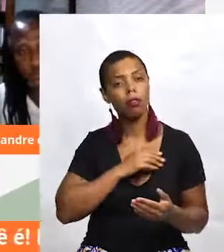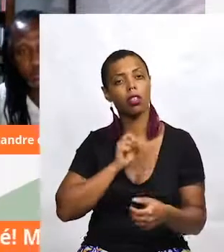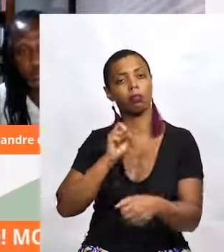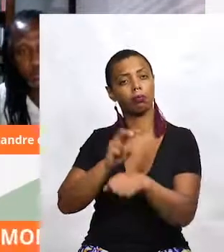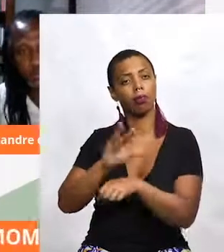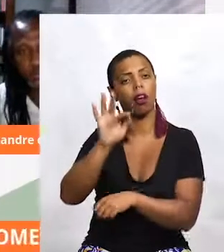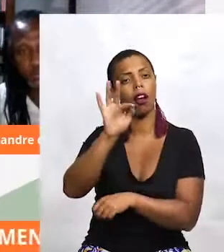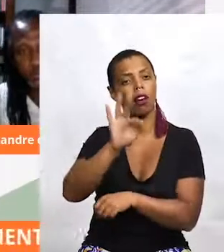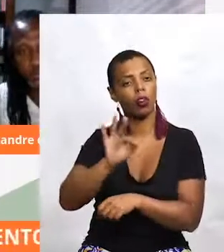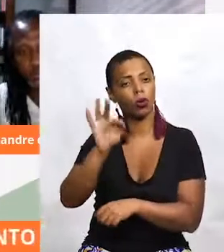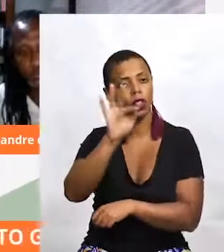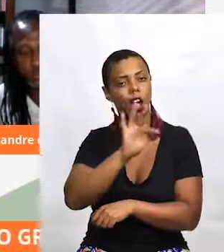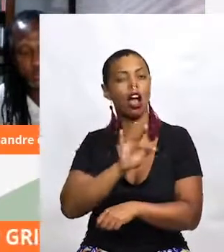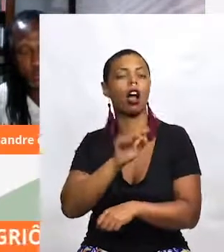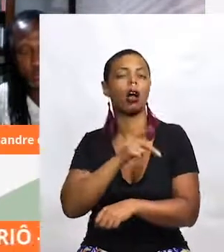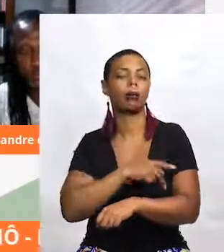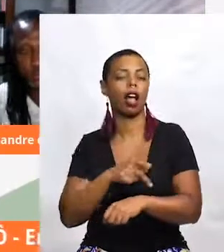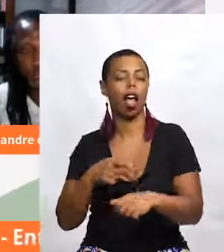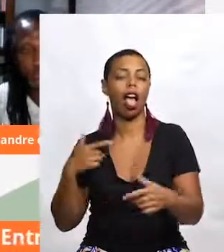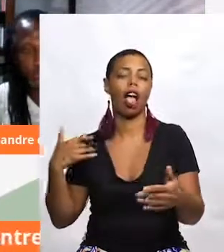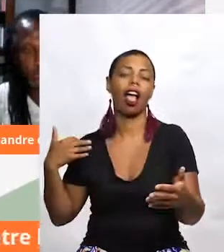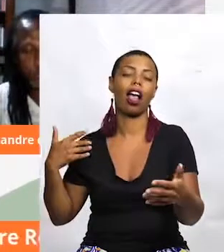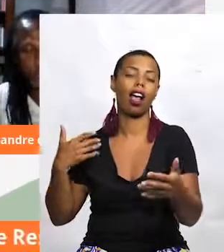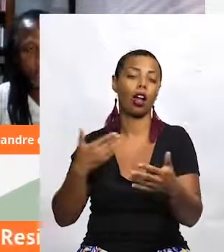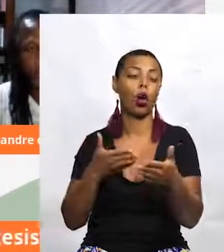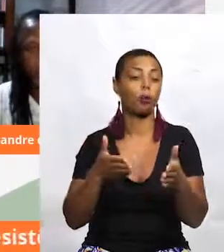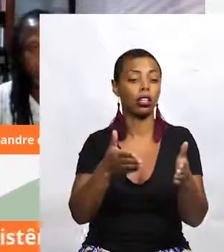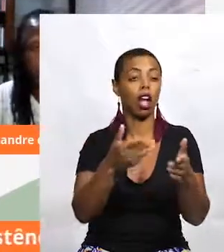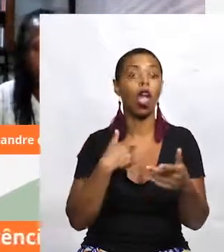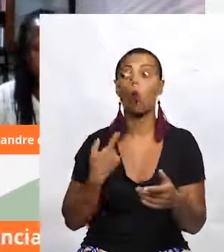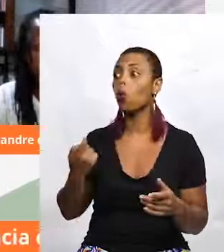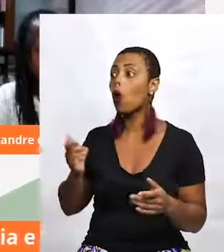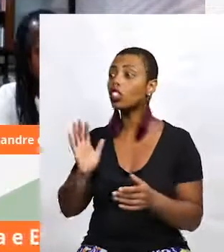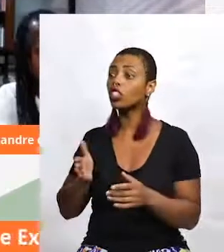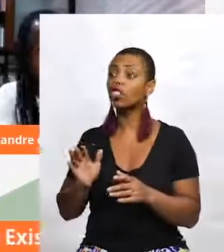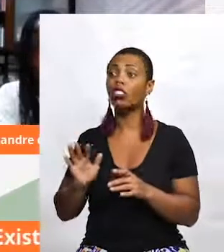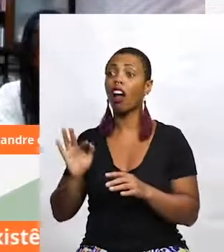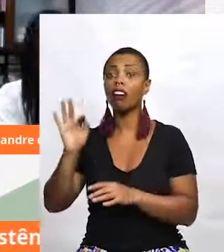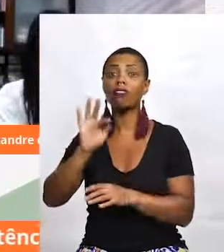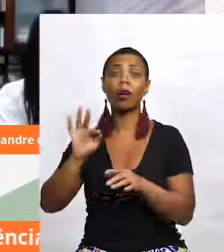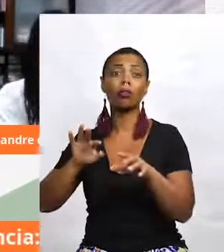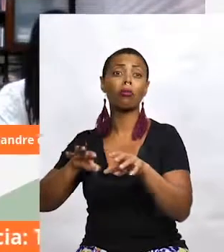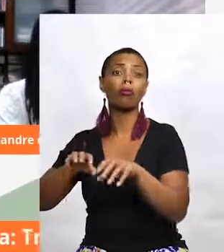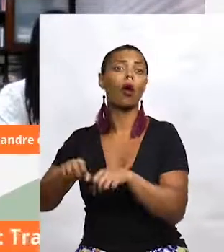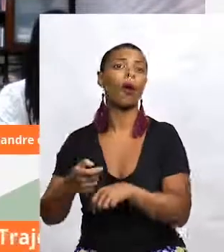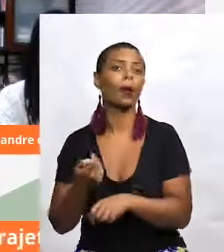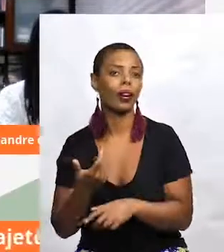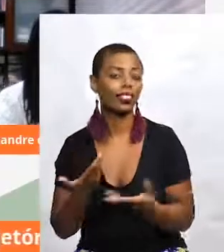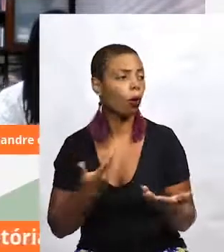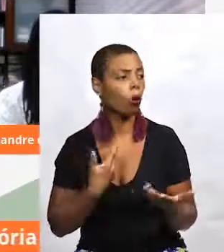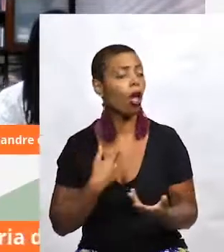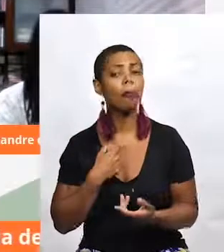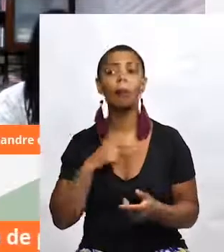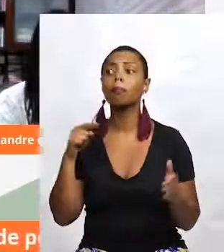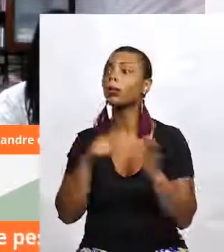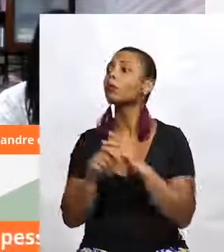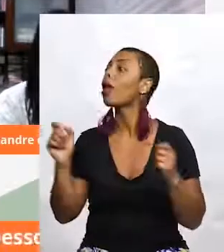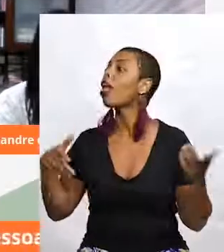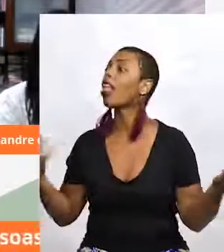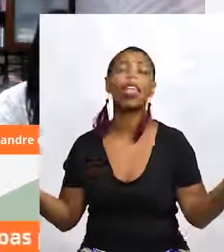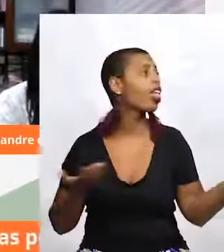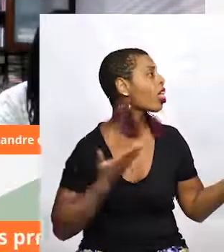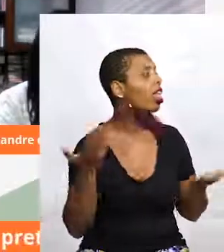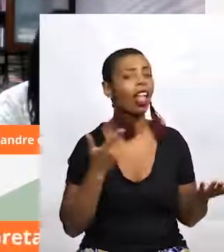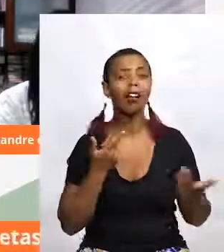esse caminho, eu já estava terminando a faculdade, então eu não tinha com quem conversar, com quem me dissesse, você não está louca, é isso